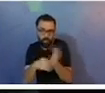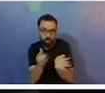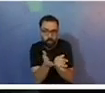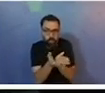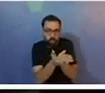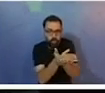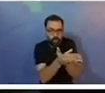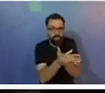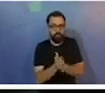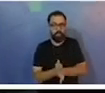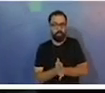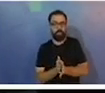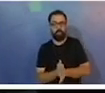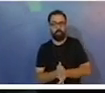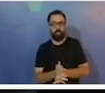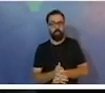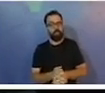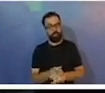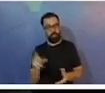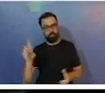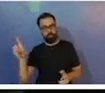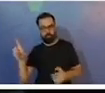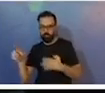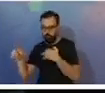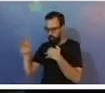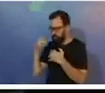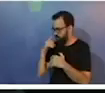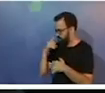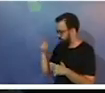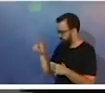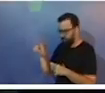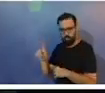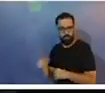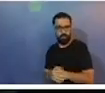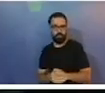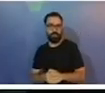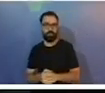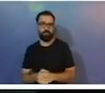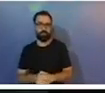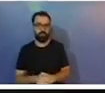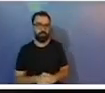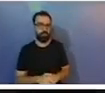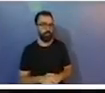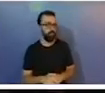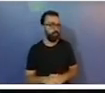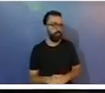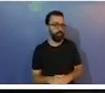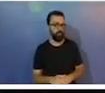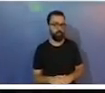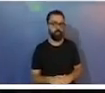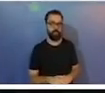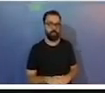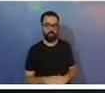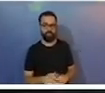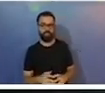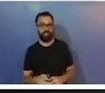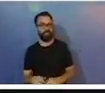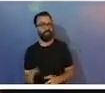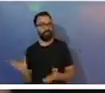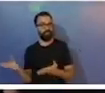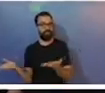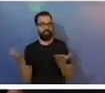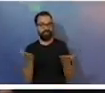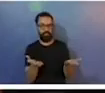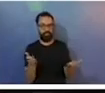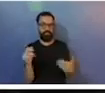Suas coordenadas, para o adversário não ver. E ele vai tendo que adivinhar a posição. Para isso, hoje, eu vou chamar